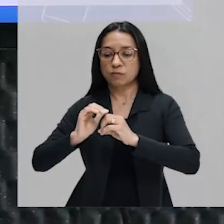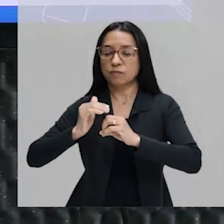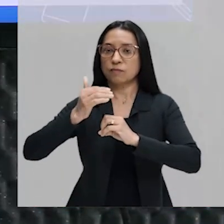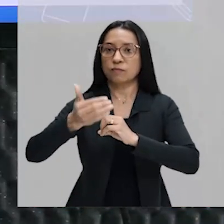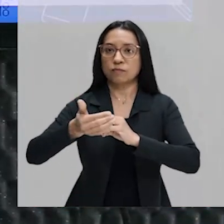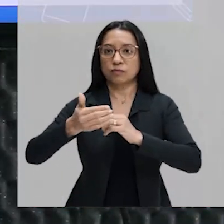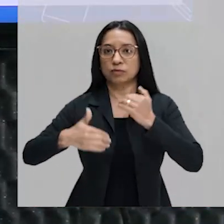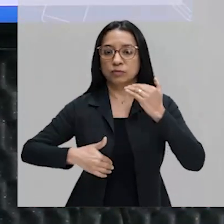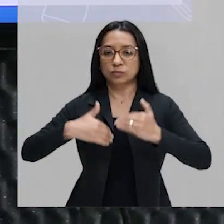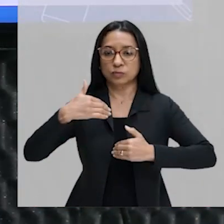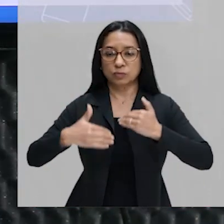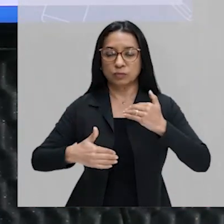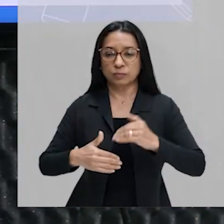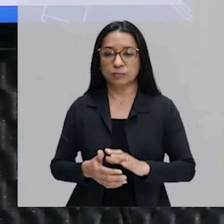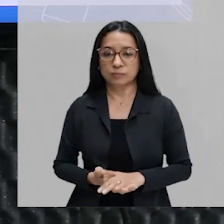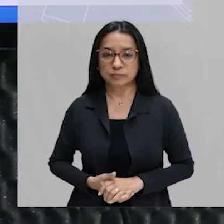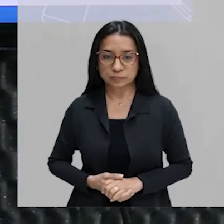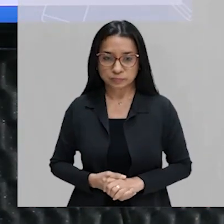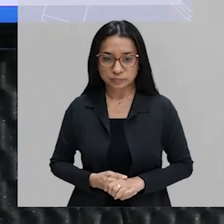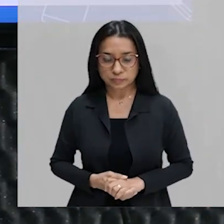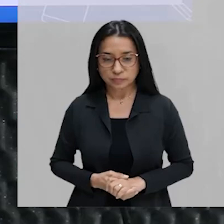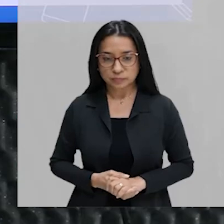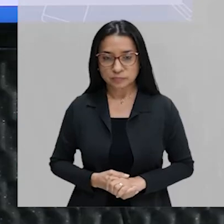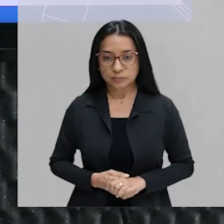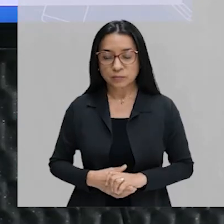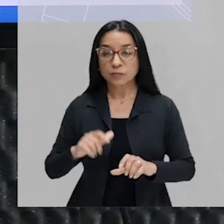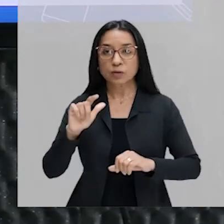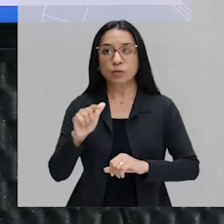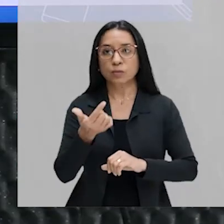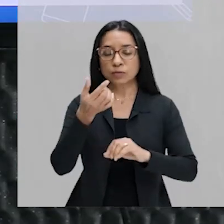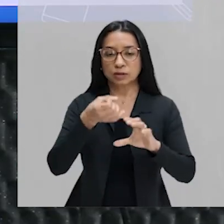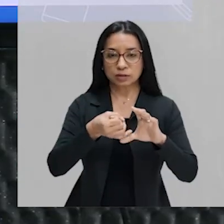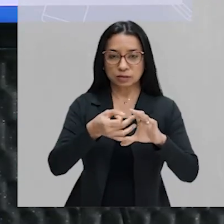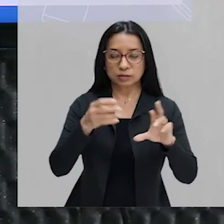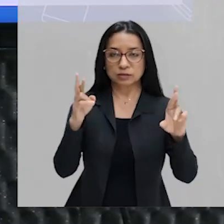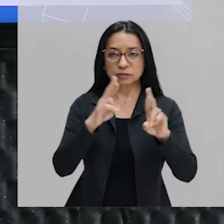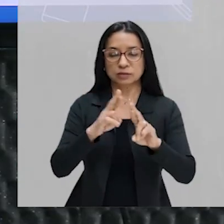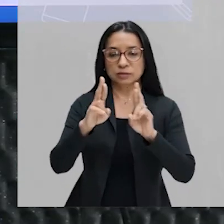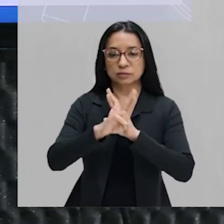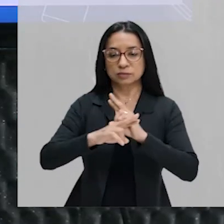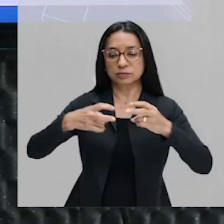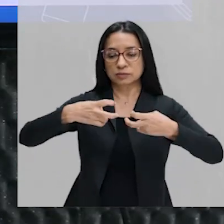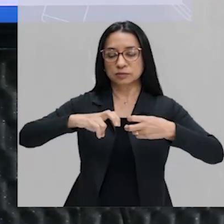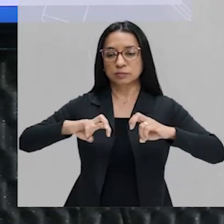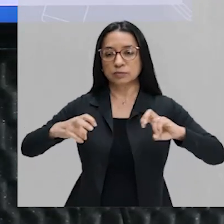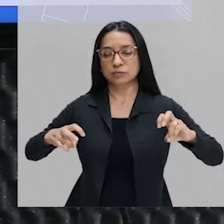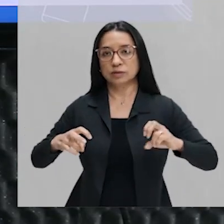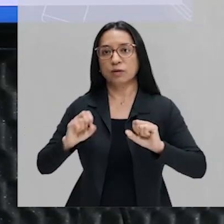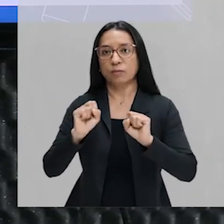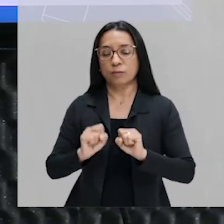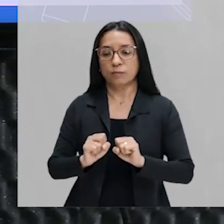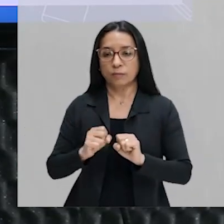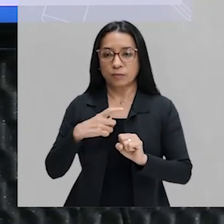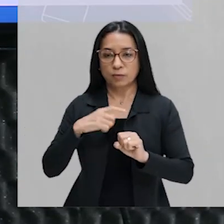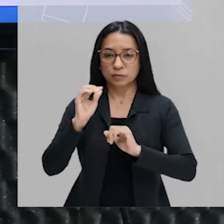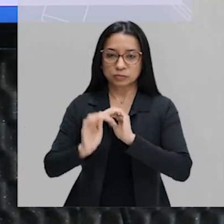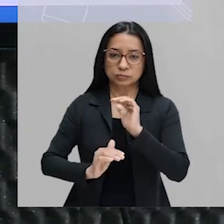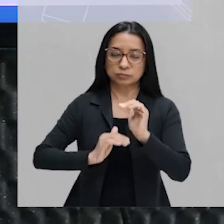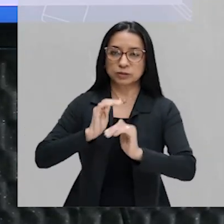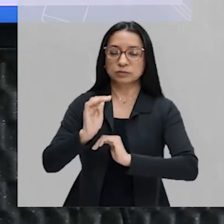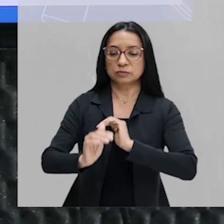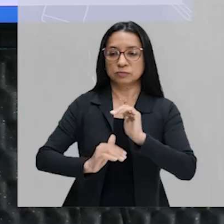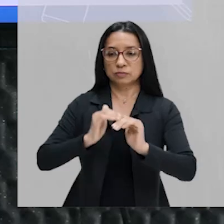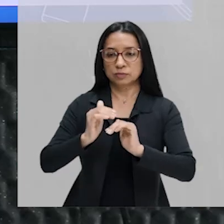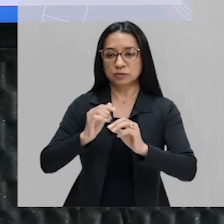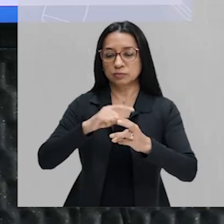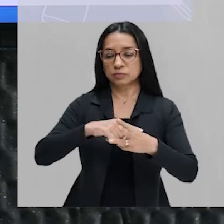do animal. Outra característica com relação à reprodução, a gente pode citar sobre o desenvolvimento